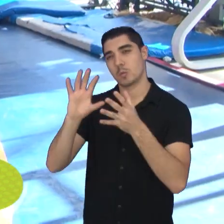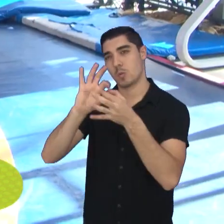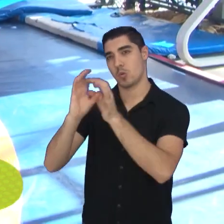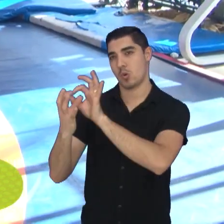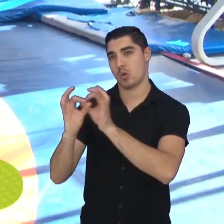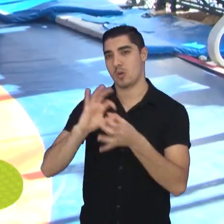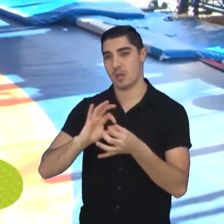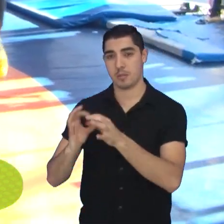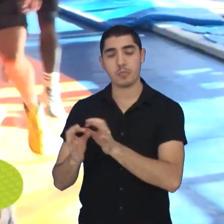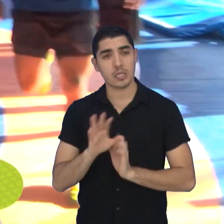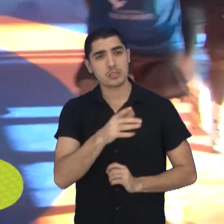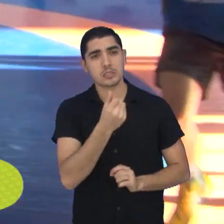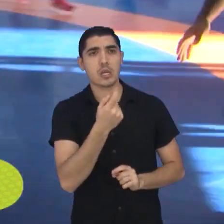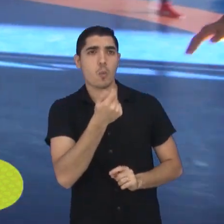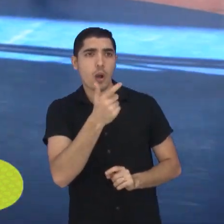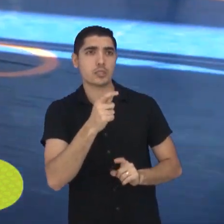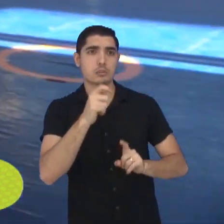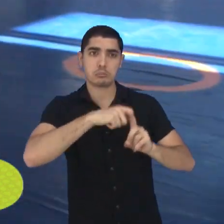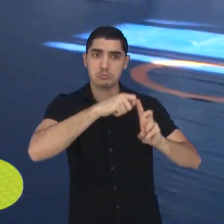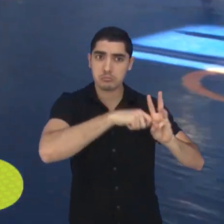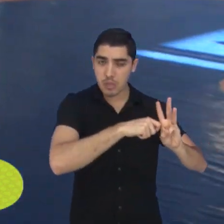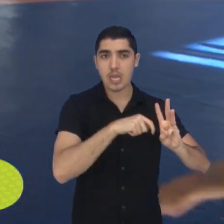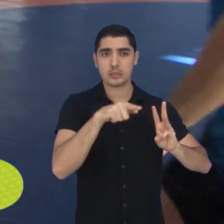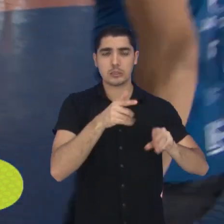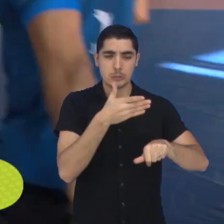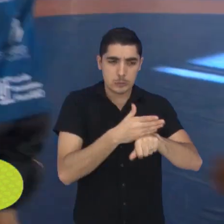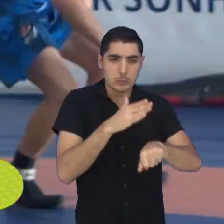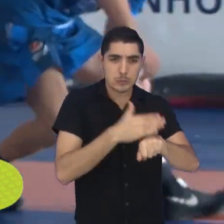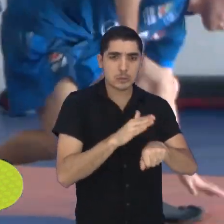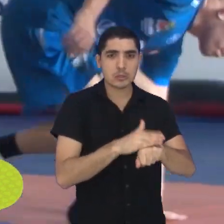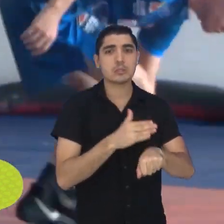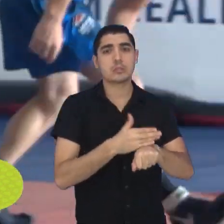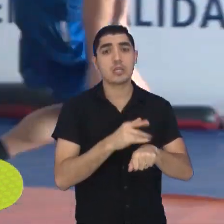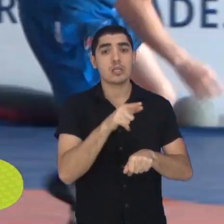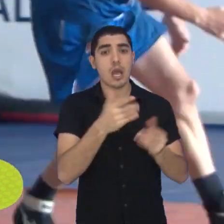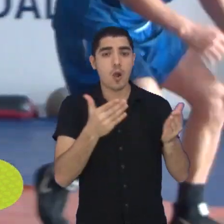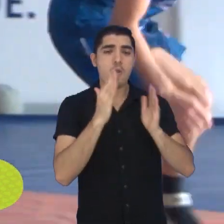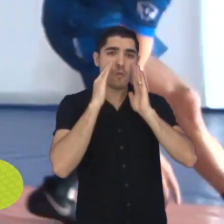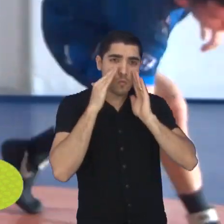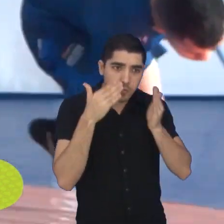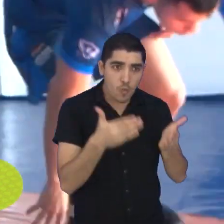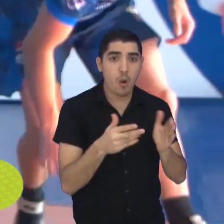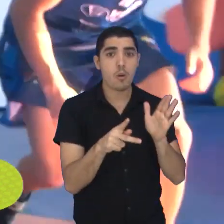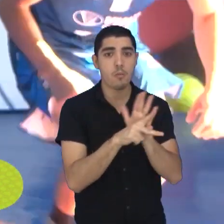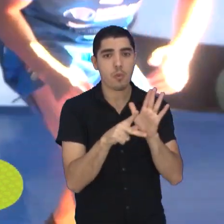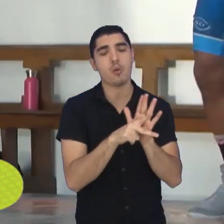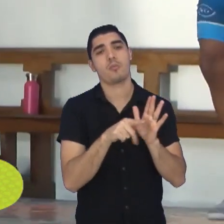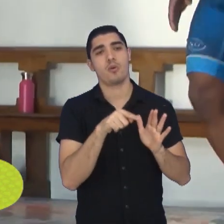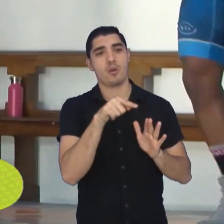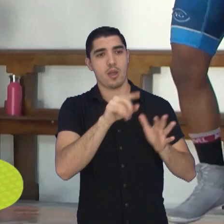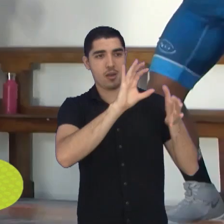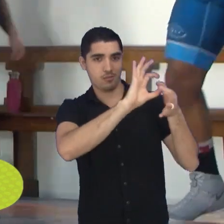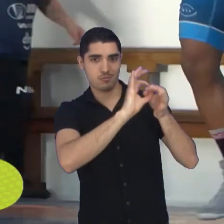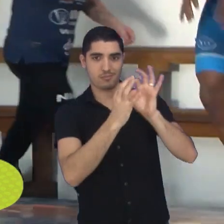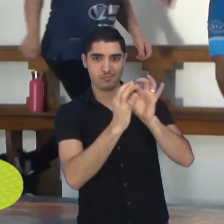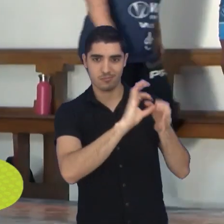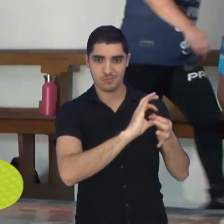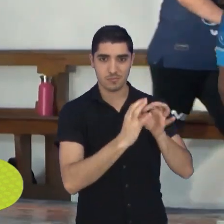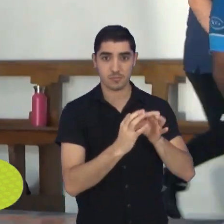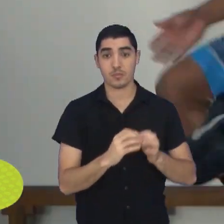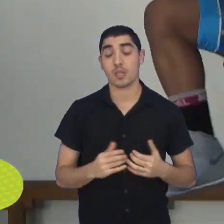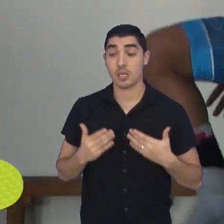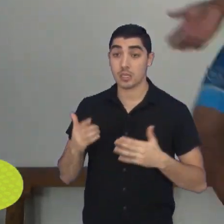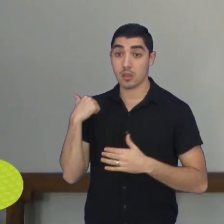mês de treinamentos, né, como é que vai funcionar para você a sua rotina de treinamentos, já pensando nesse pré-olímpico? Bom, está previsto aí para a gente fazer a